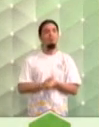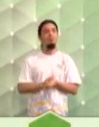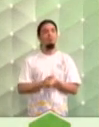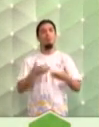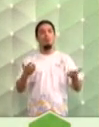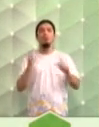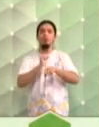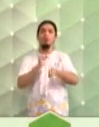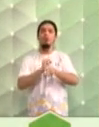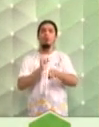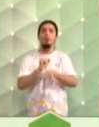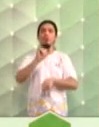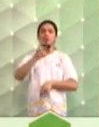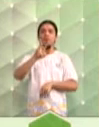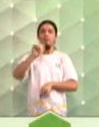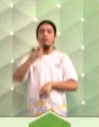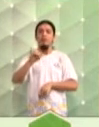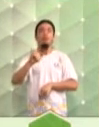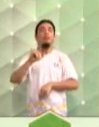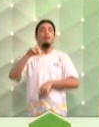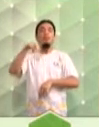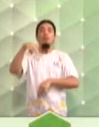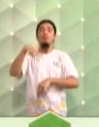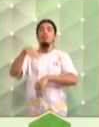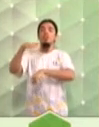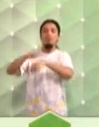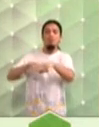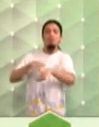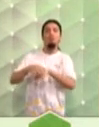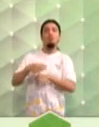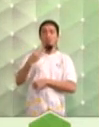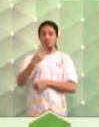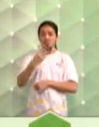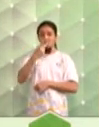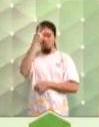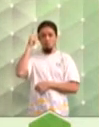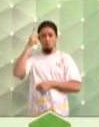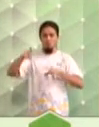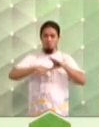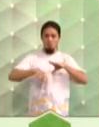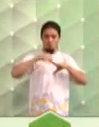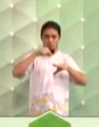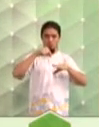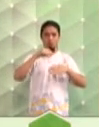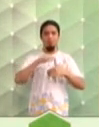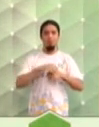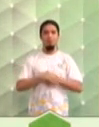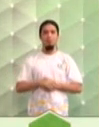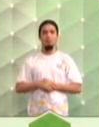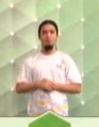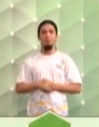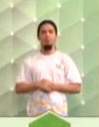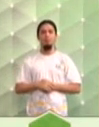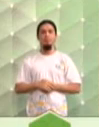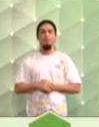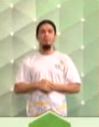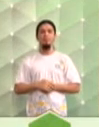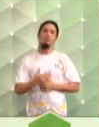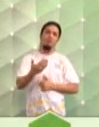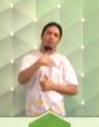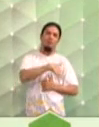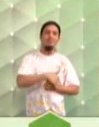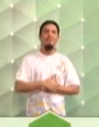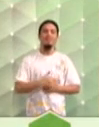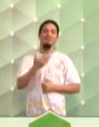sorteado, a gente, mais uma pessoa que vai fazer o sorteio. Quem é o terceiro, Ivan? O Eduardo Asfora, cadê o Eduardo? Vem cá,